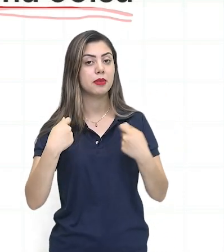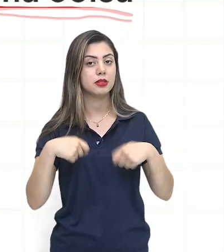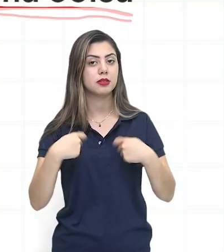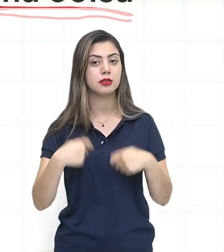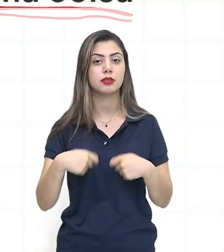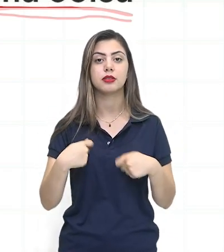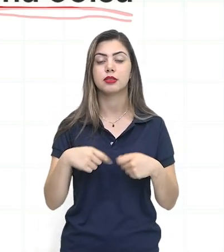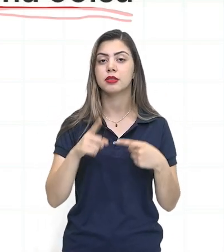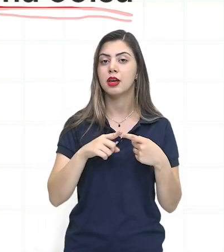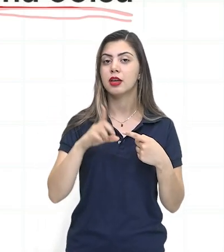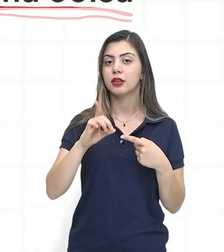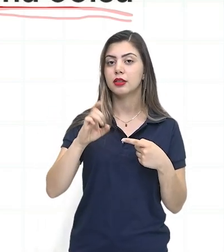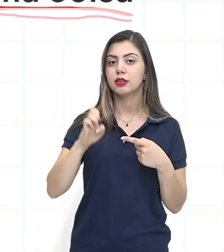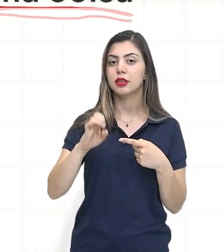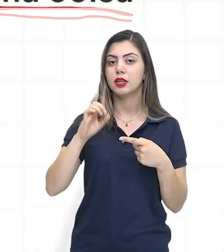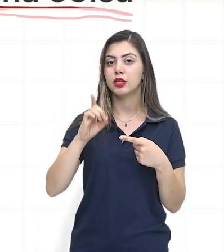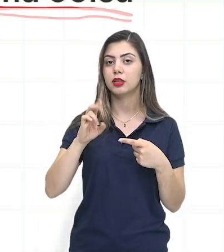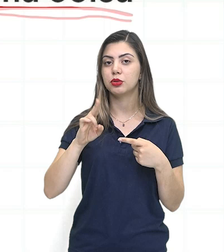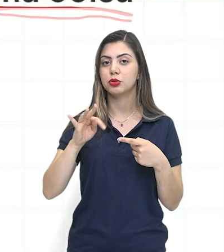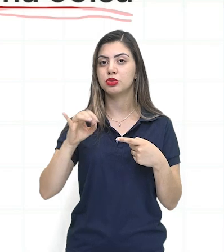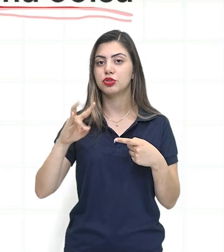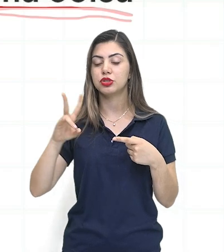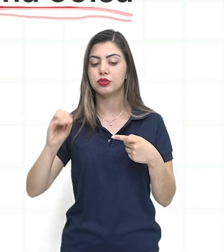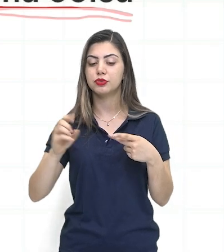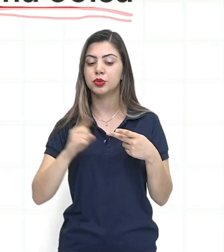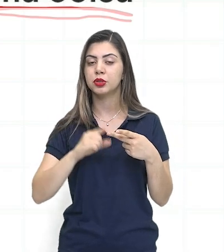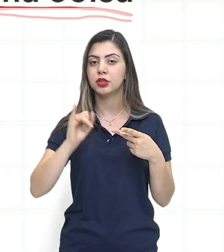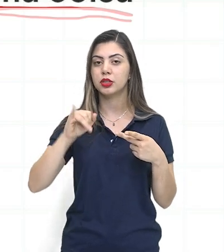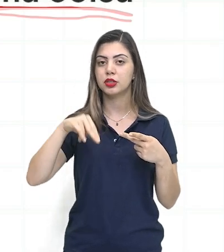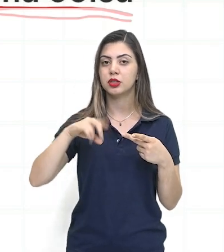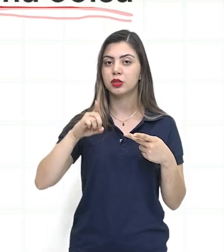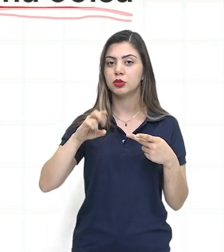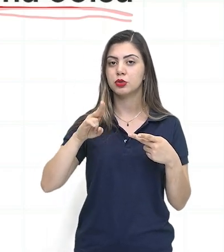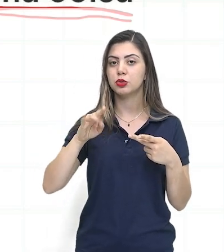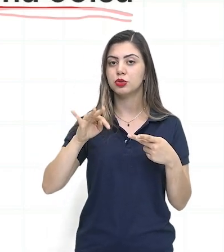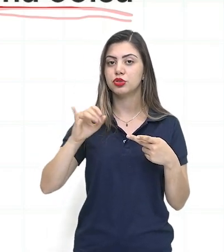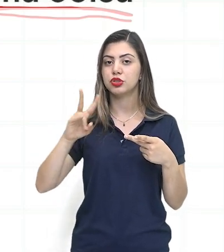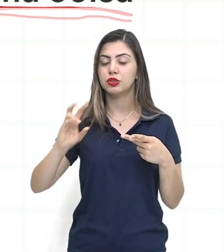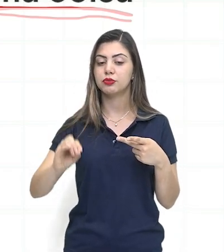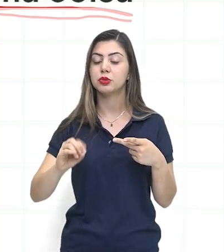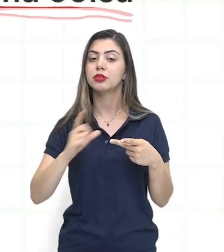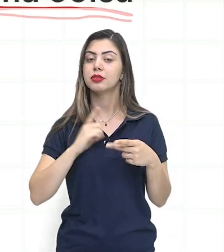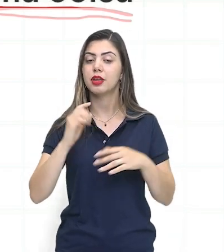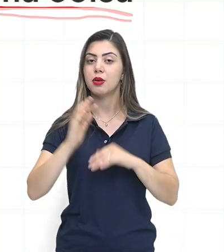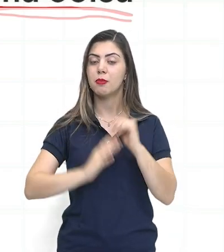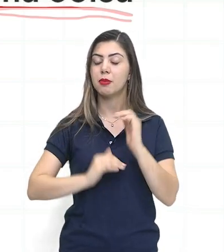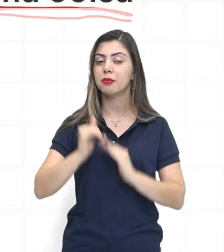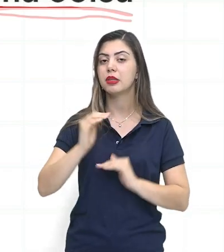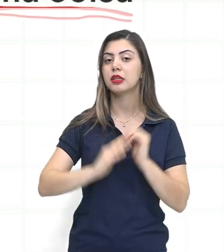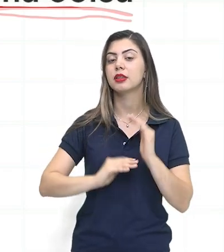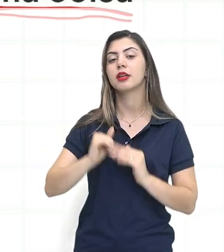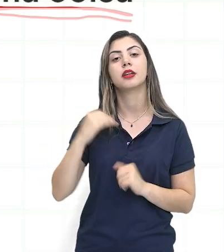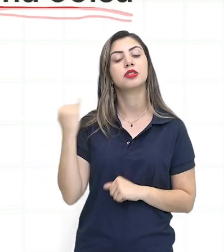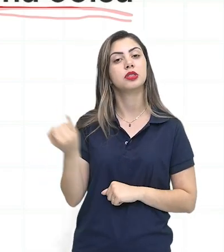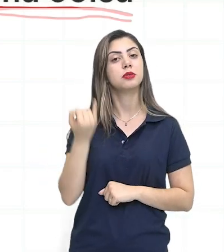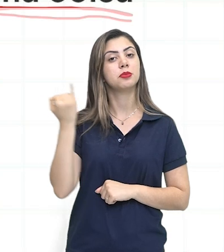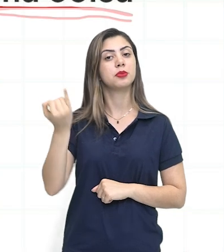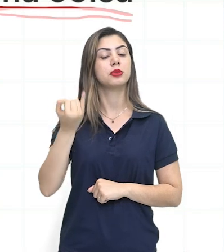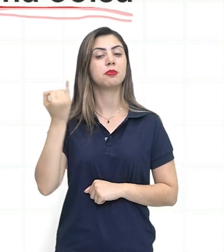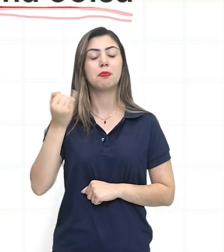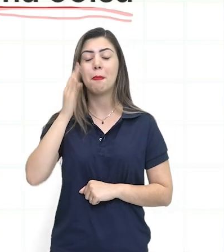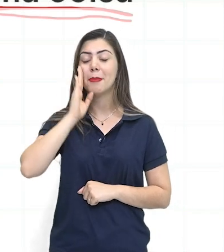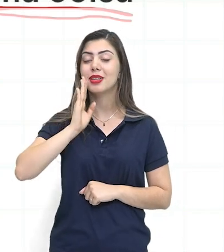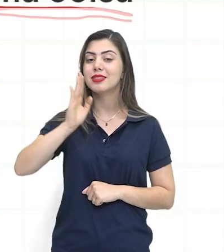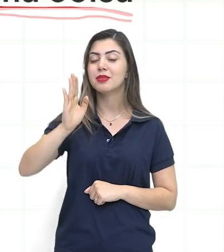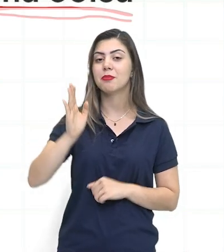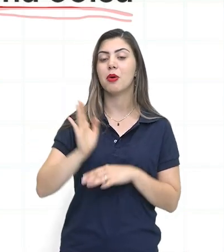dedutivo, constitui uma habilidade que é essencial, que é fundamental para quê? Para